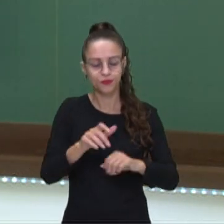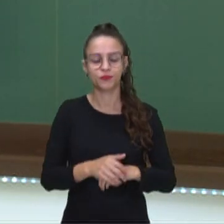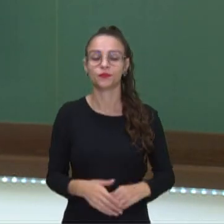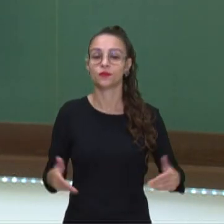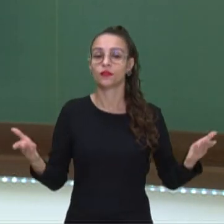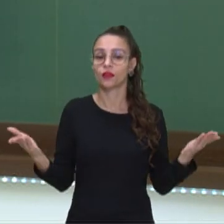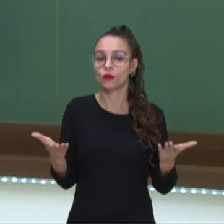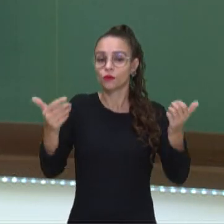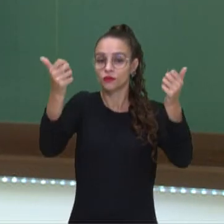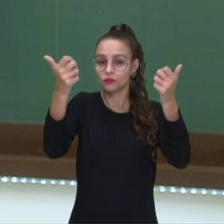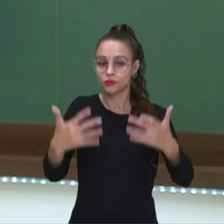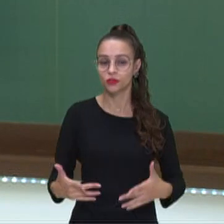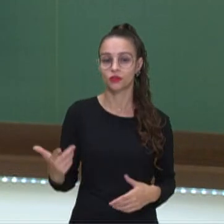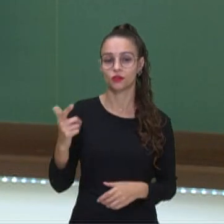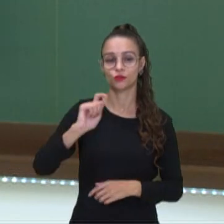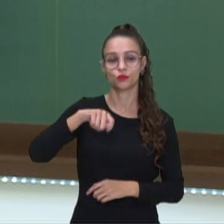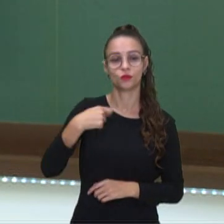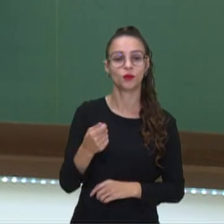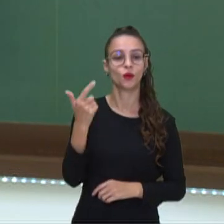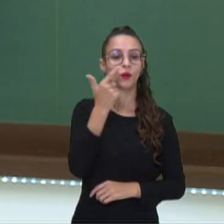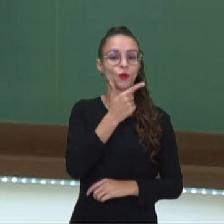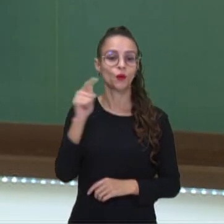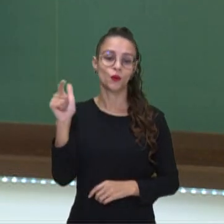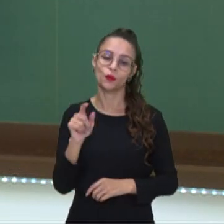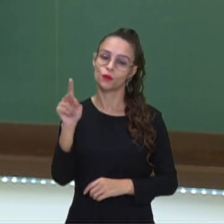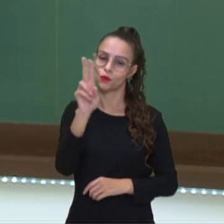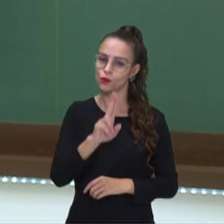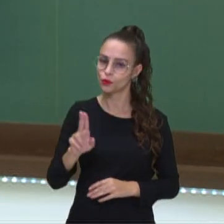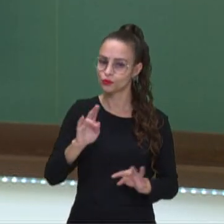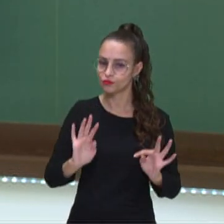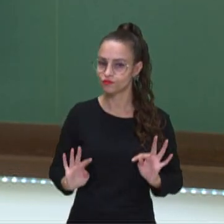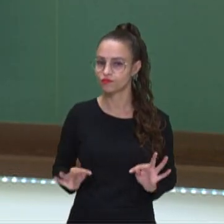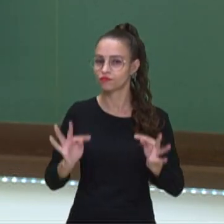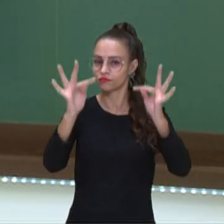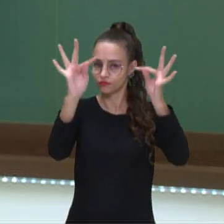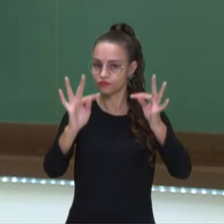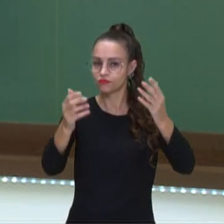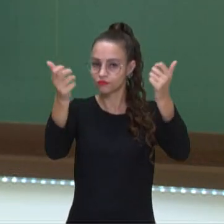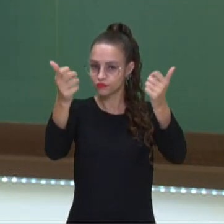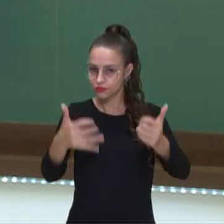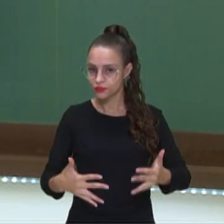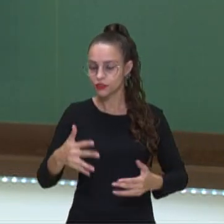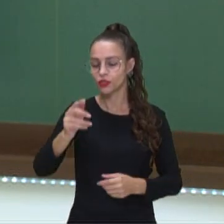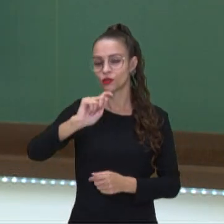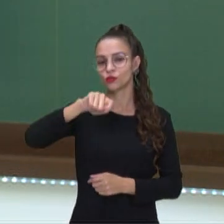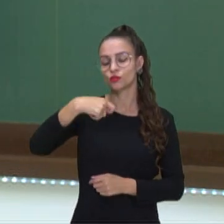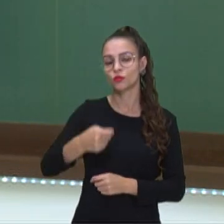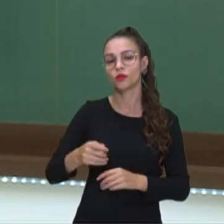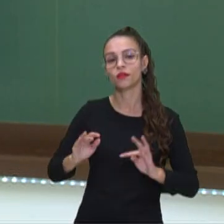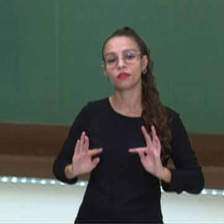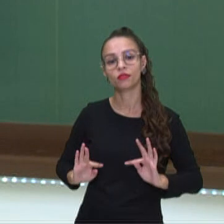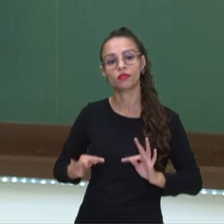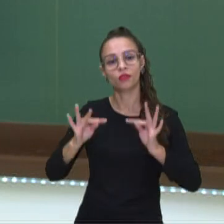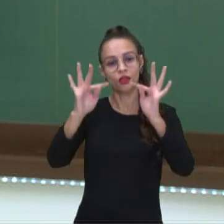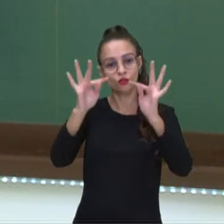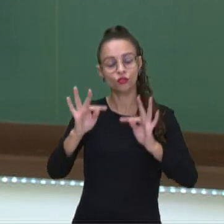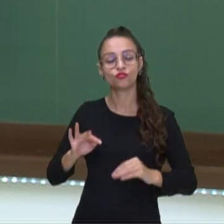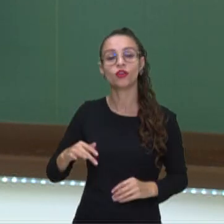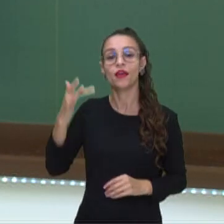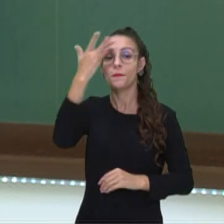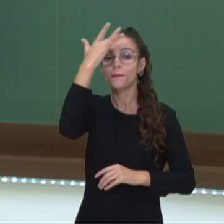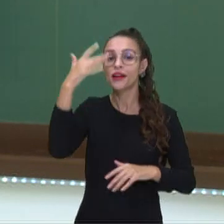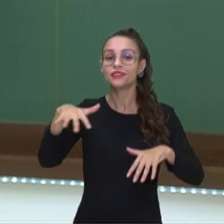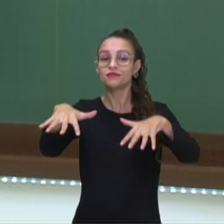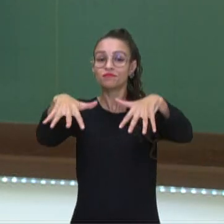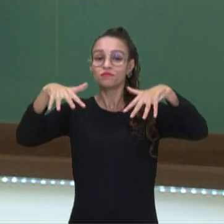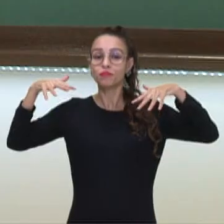pouquinho um outro uso da tecnologia. A gente vai falar do uso da tecnologia para o torcedor.